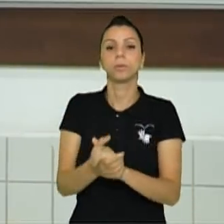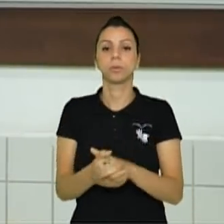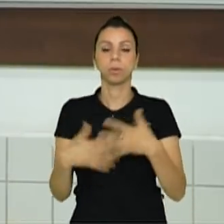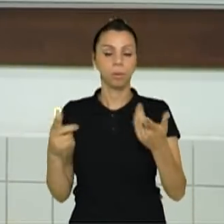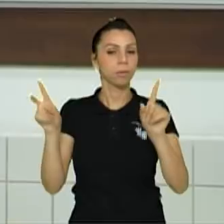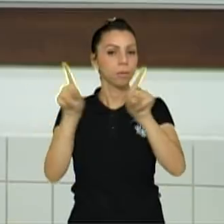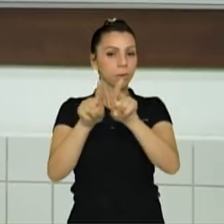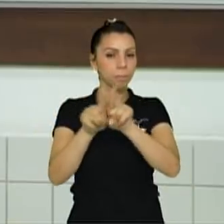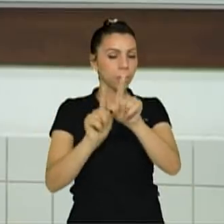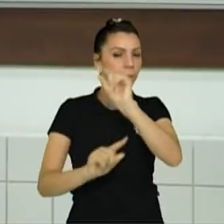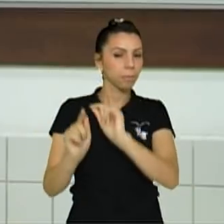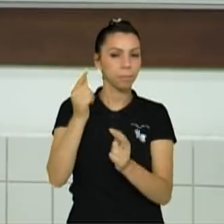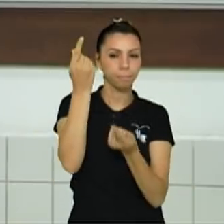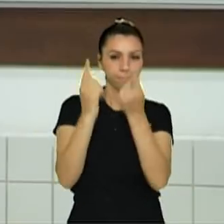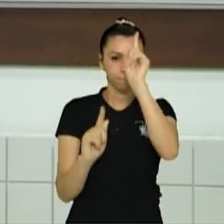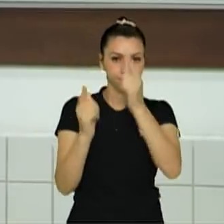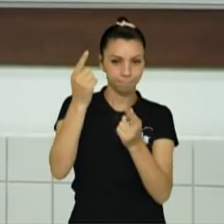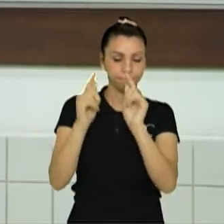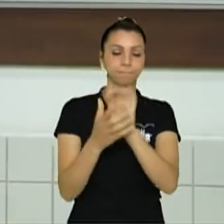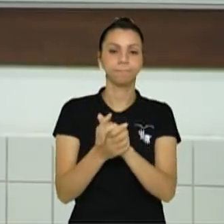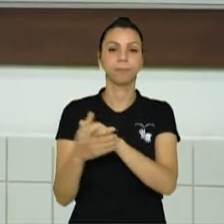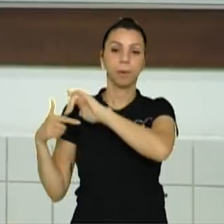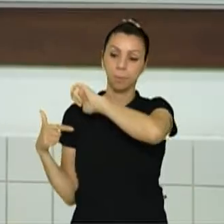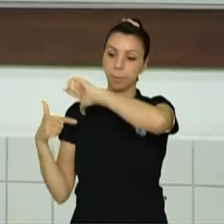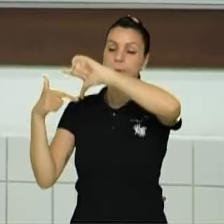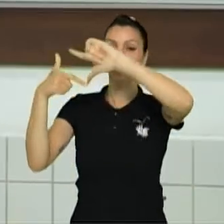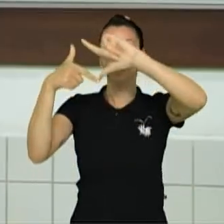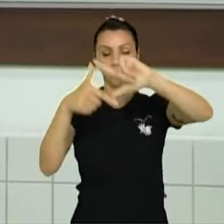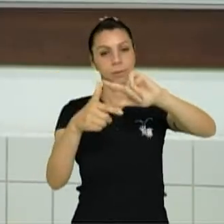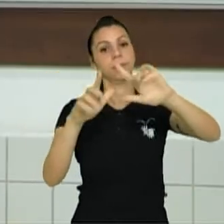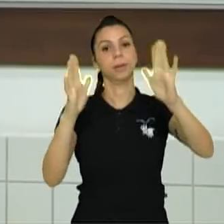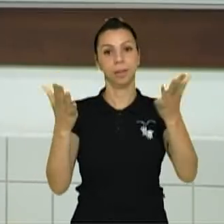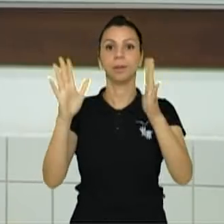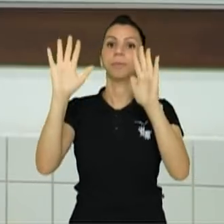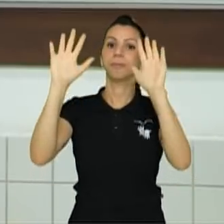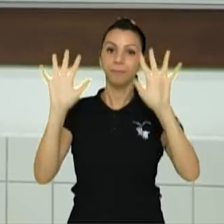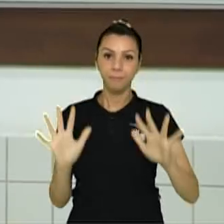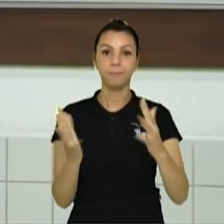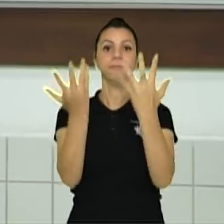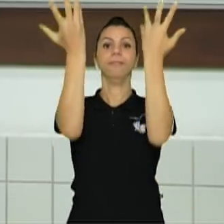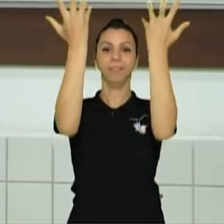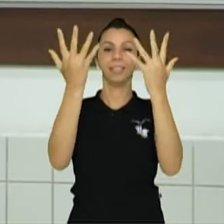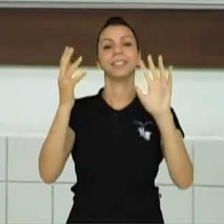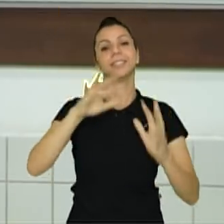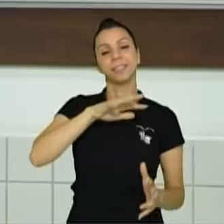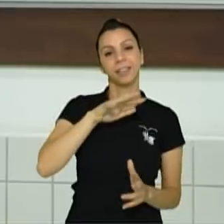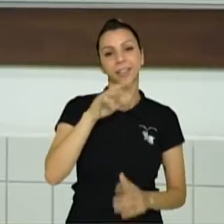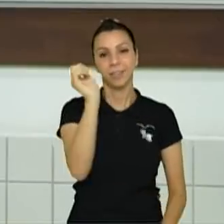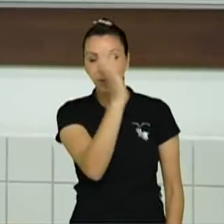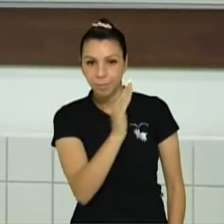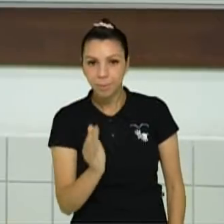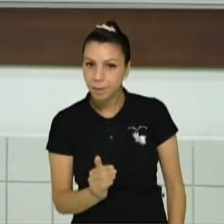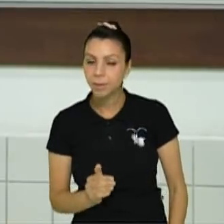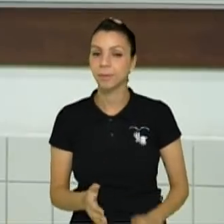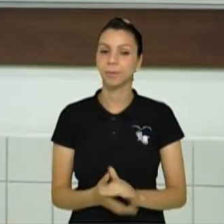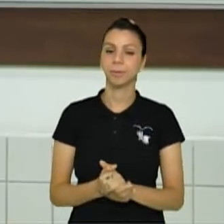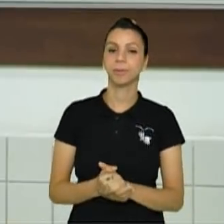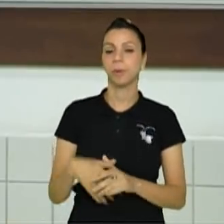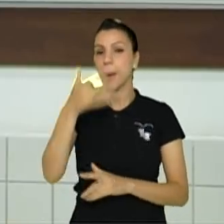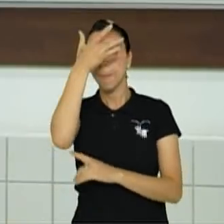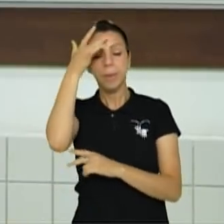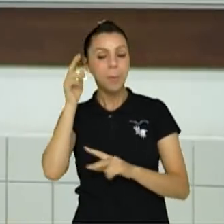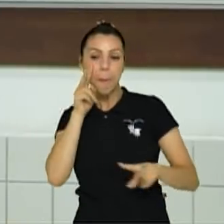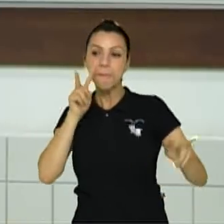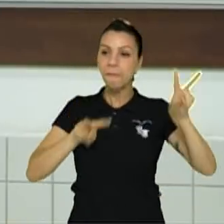escola de samba, que é uma tradição, é a maior festa do Brasil no sentido de